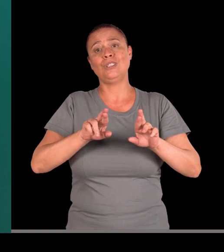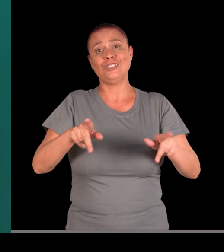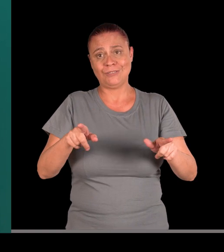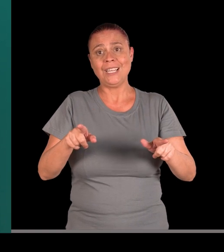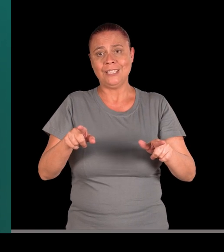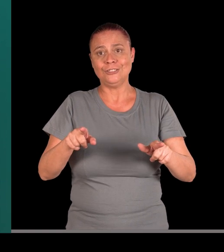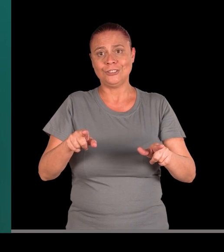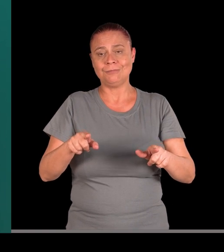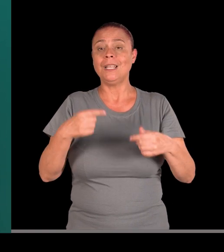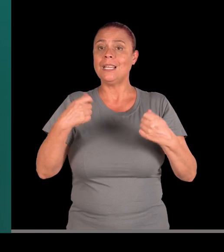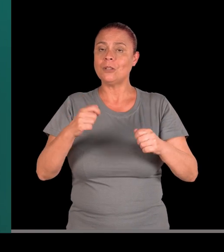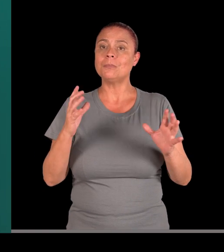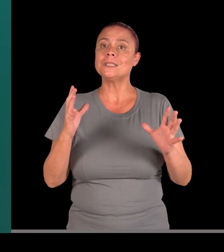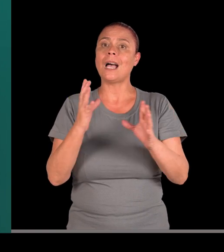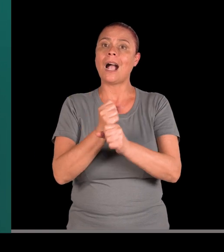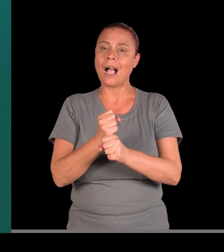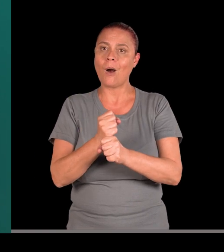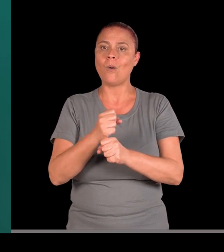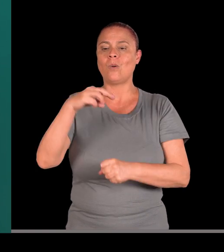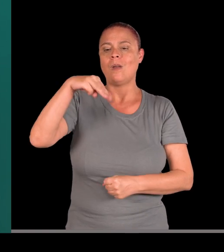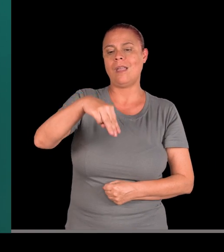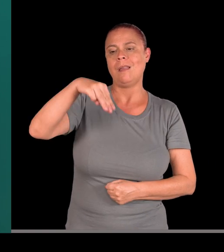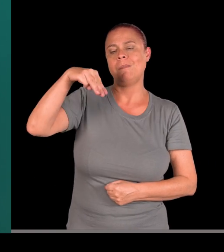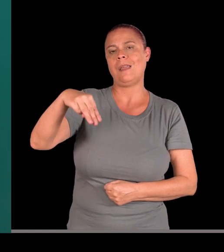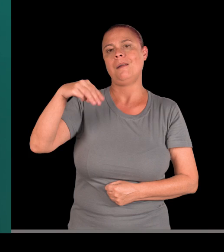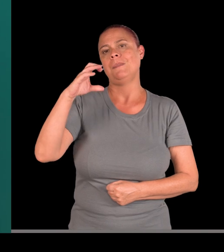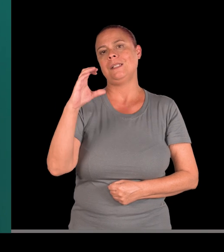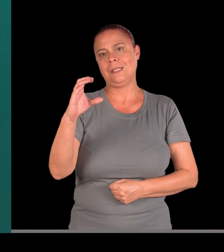são diferentes. Então, nós vamos calcular o